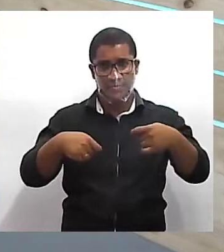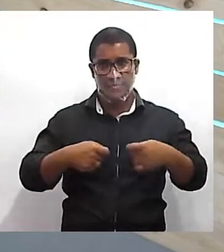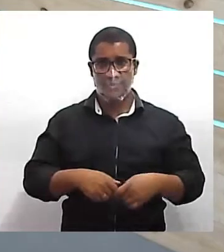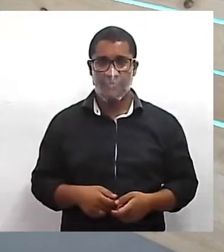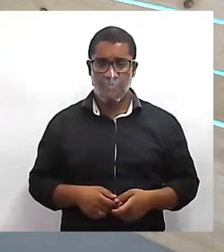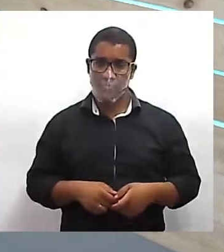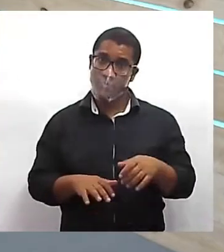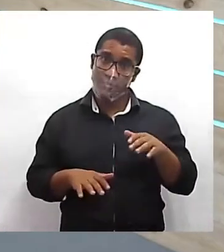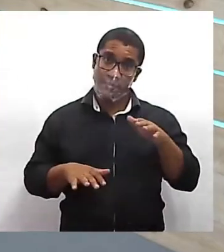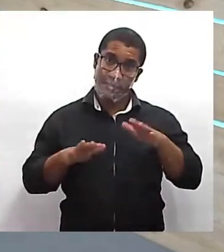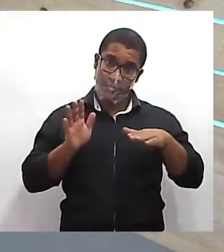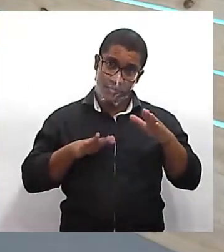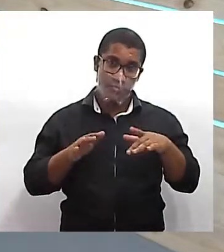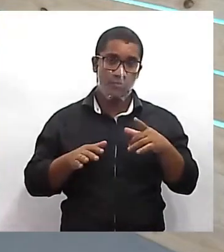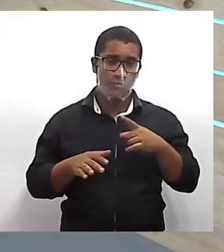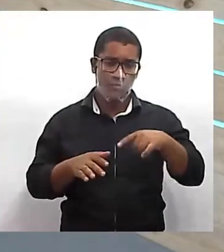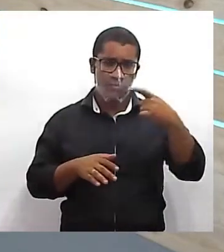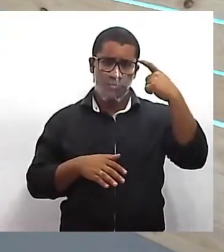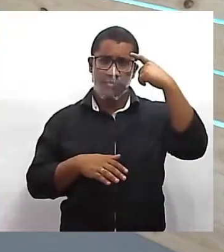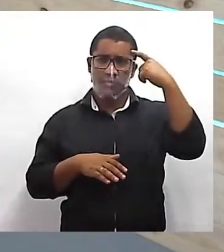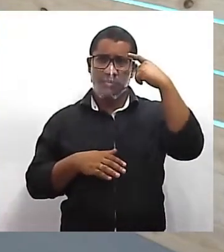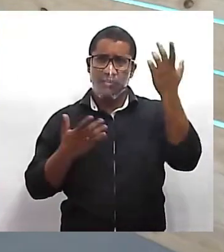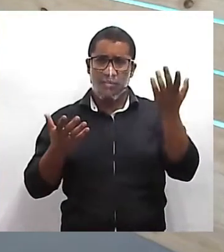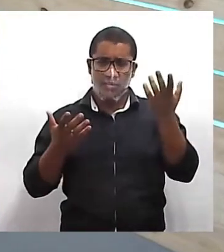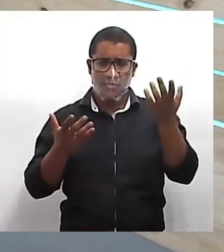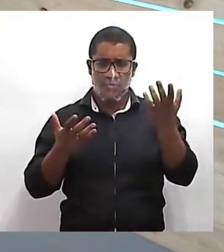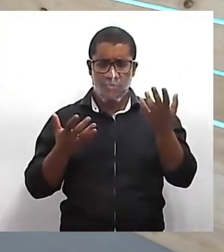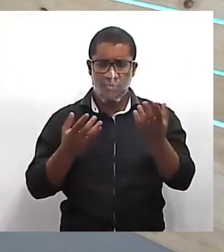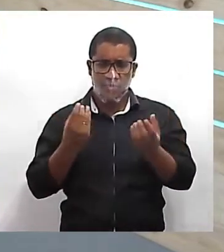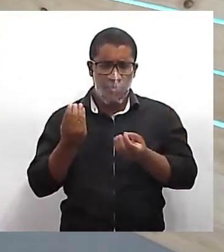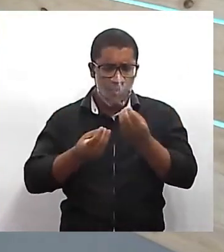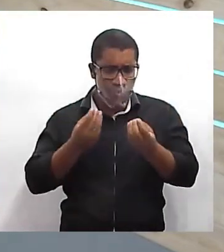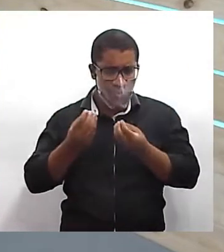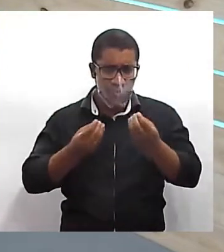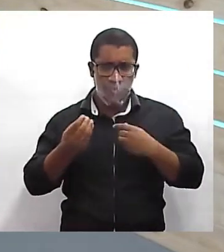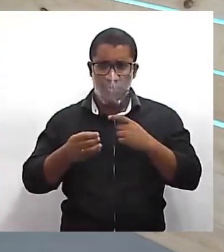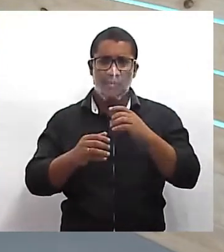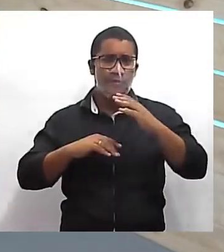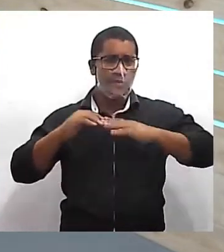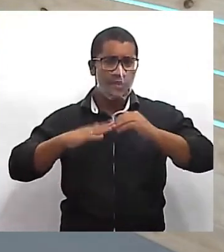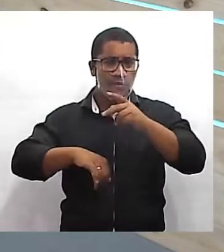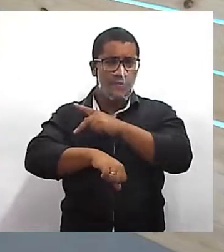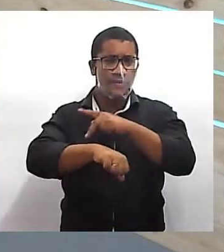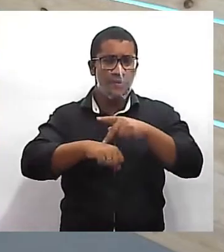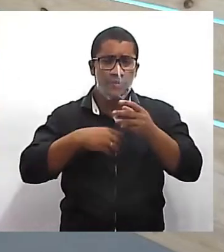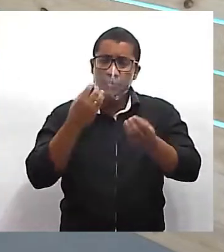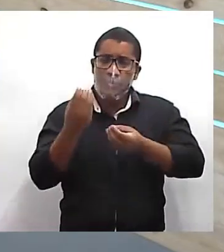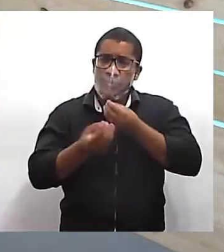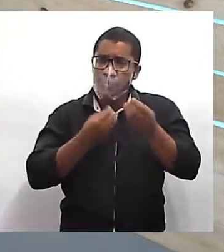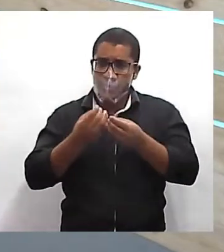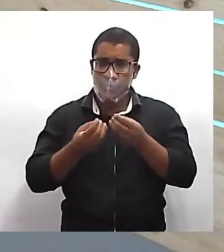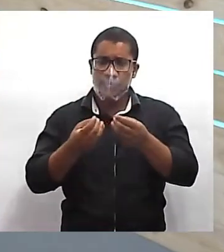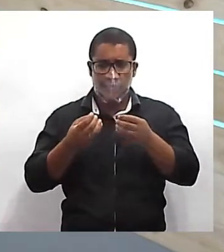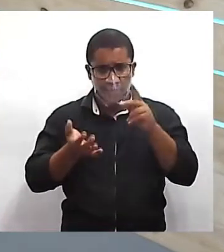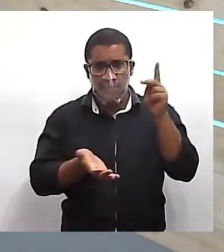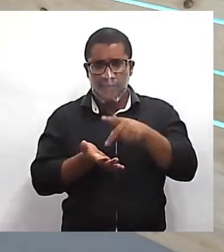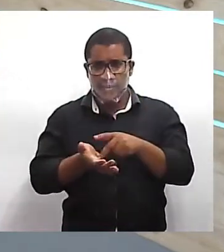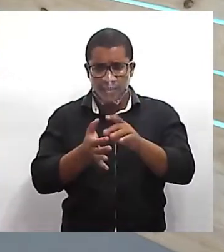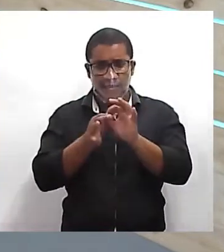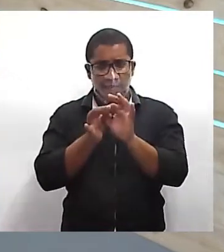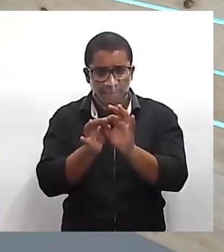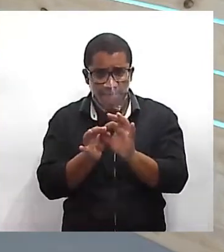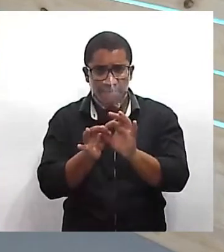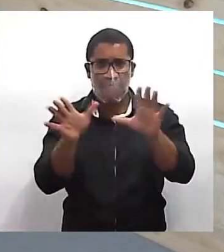Talvez devêssemos nos perguntar sistematicamente, pensando numa prática pedagógica efetivamente libertadora